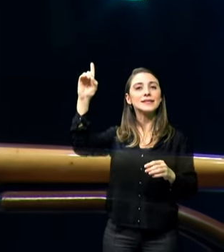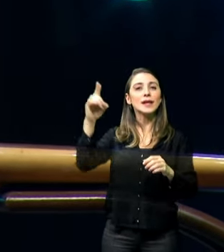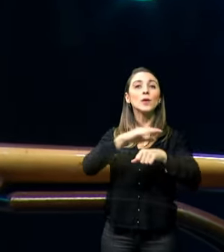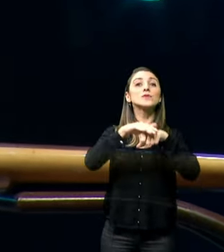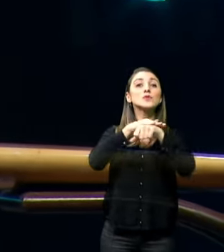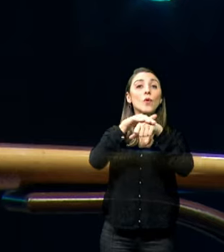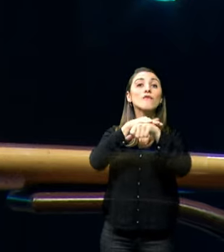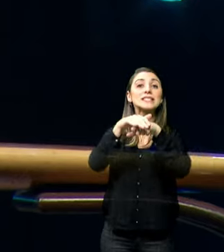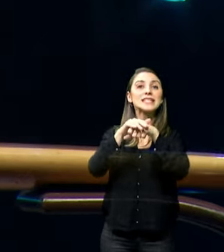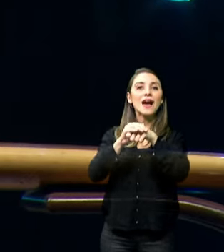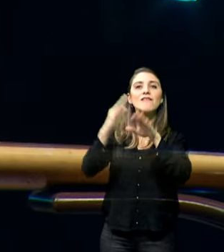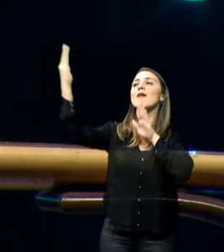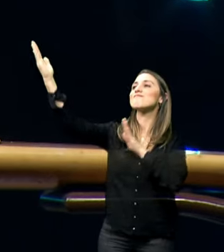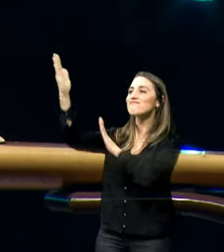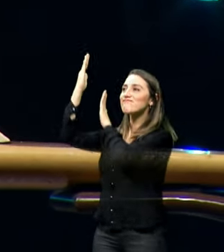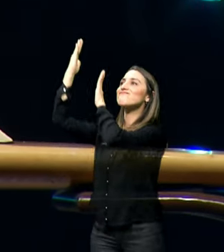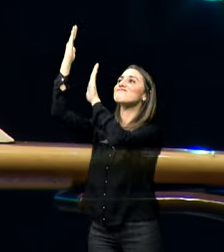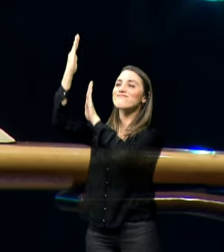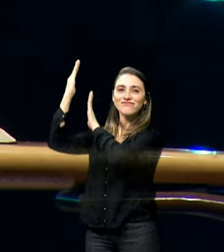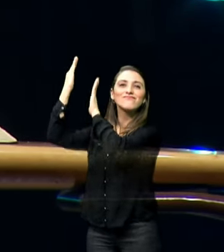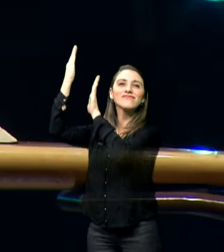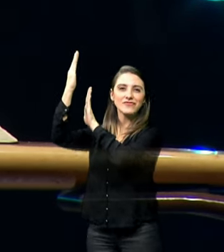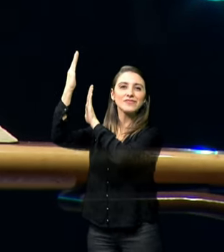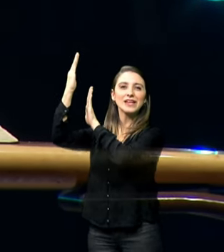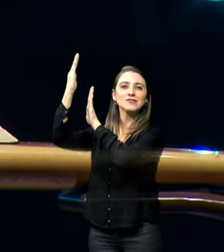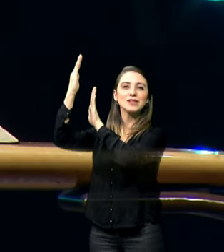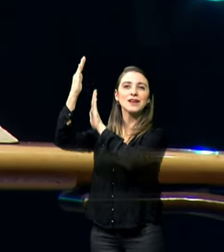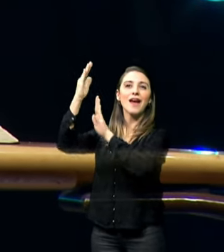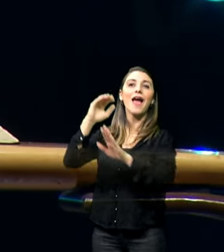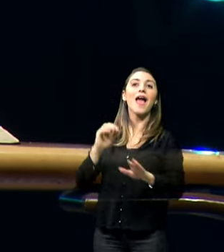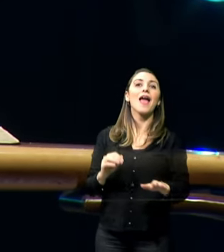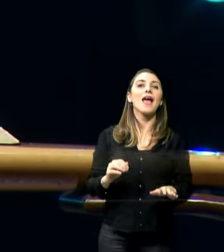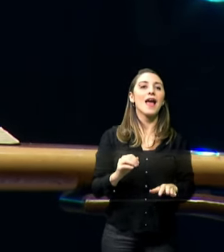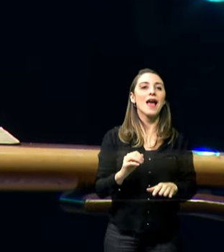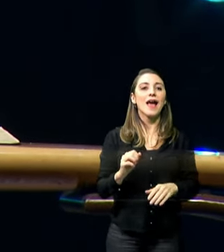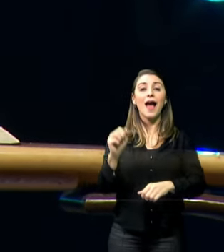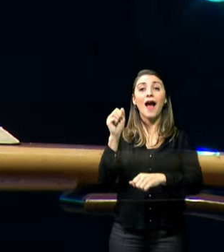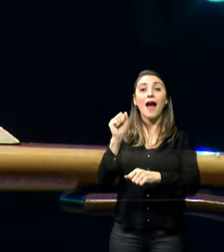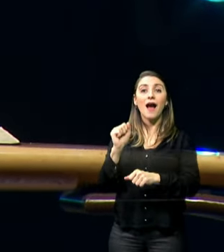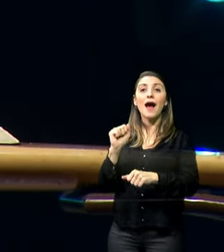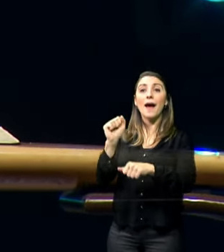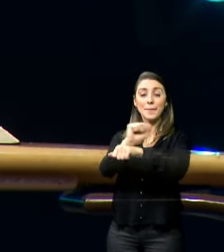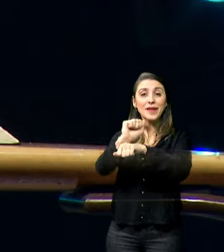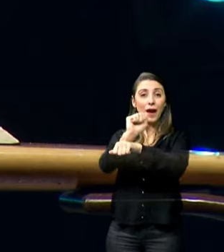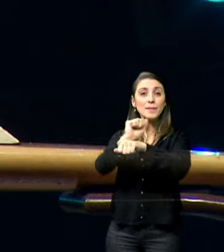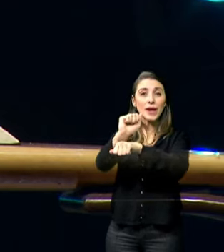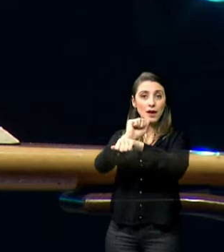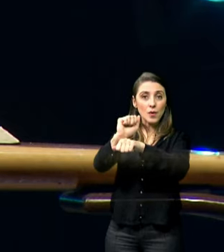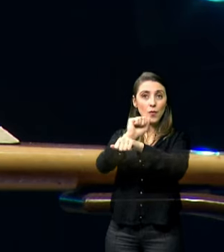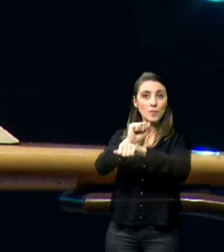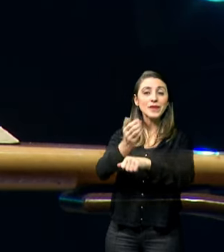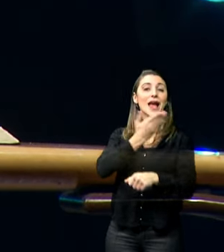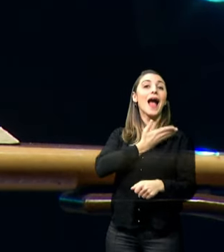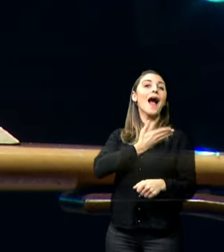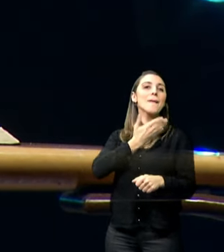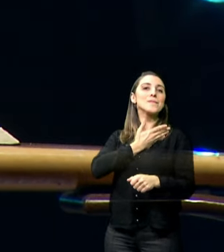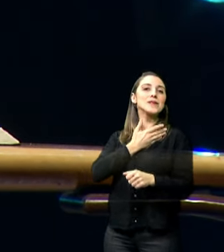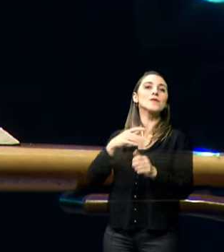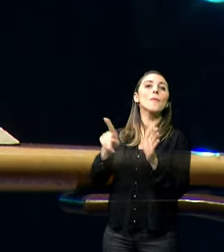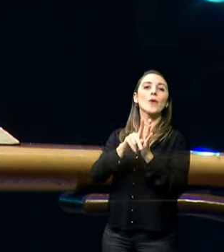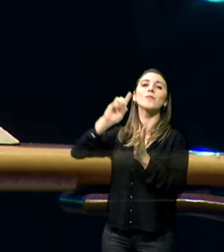Só para Abraão, o amigo de Deus. Só para Davi, o homem segundo o coração de